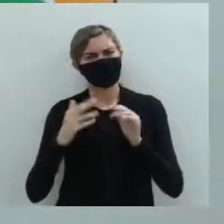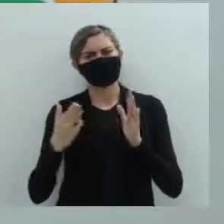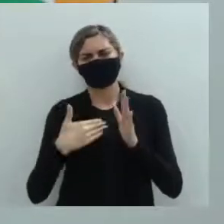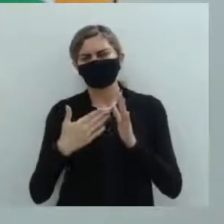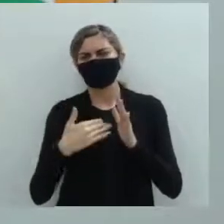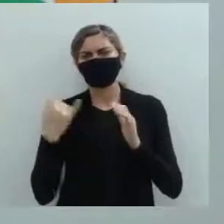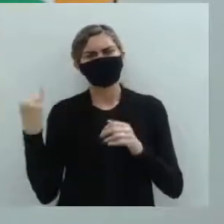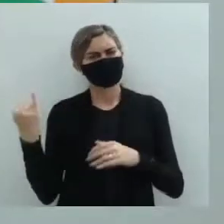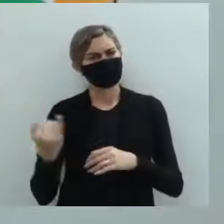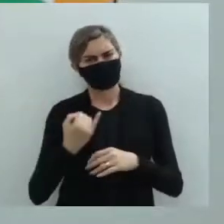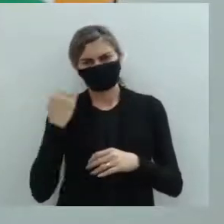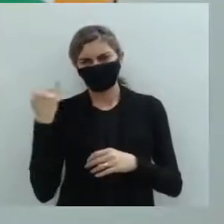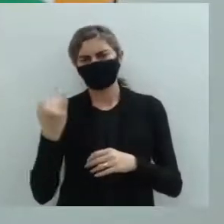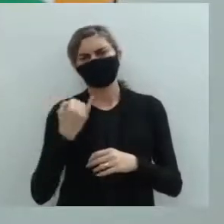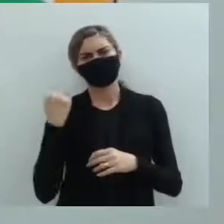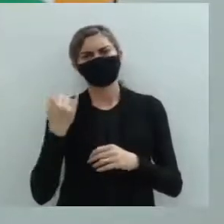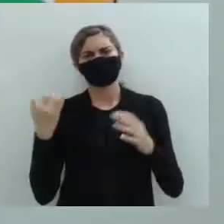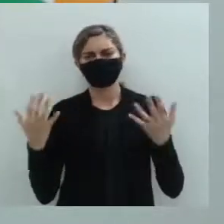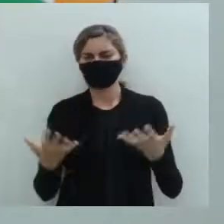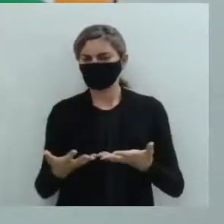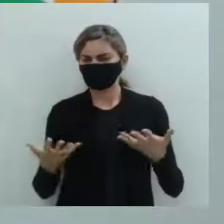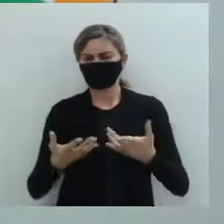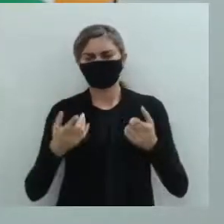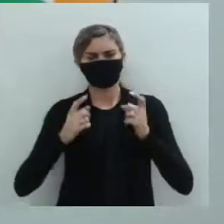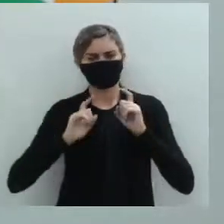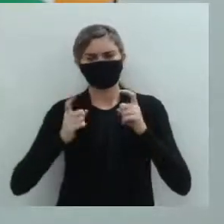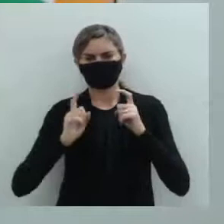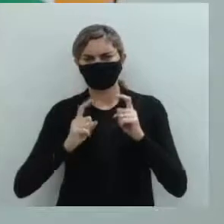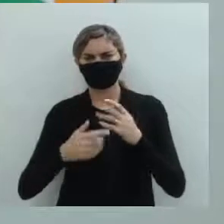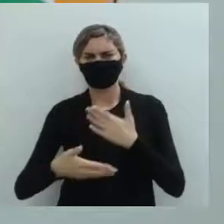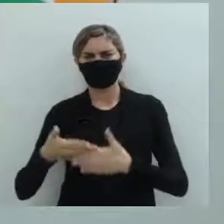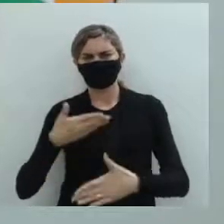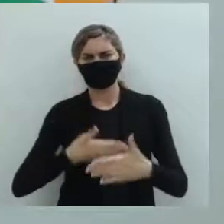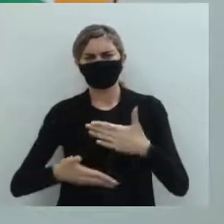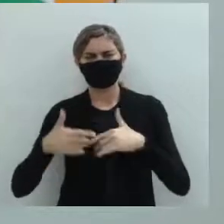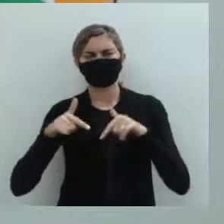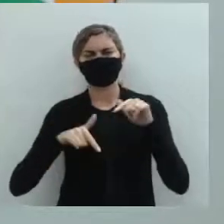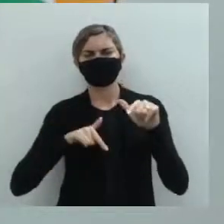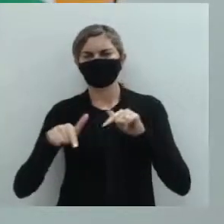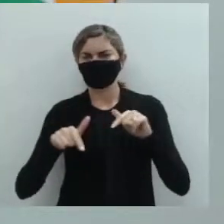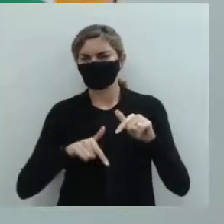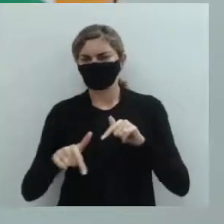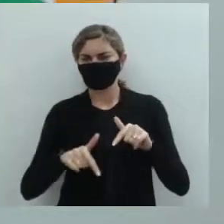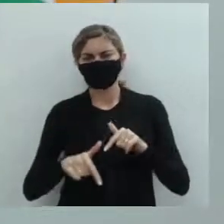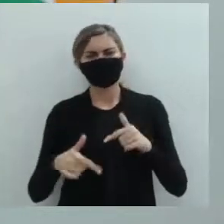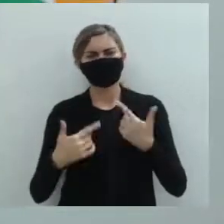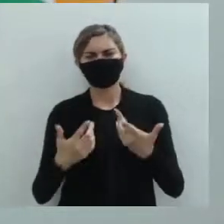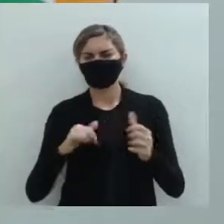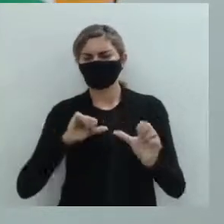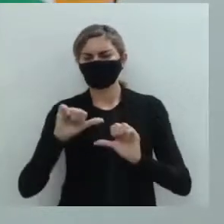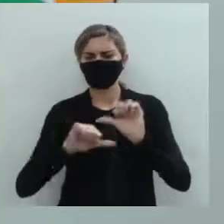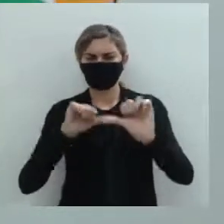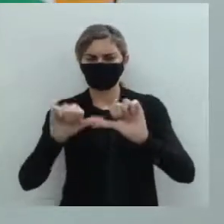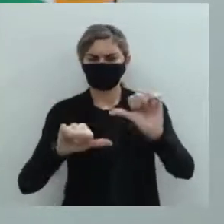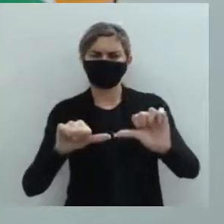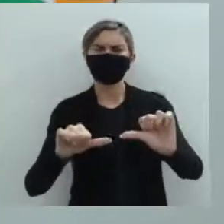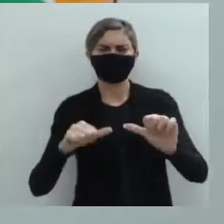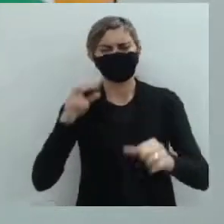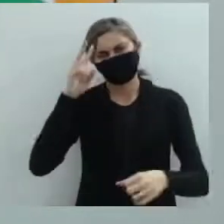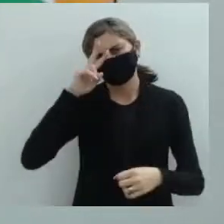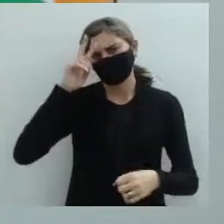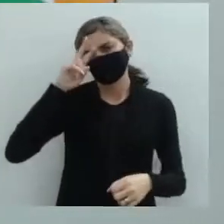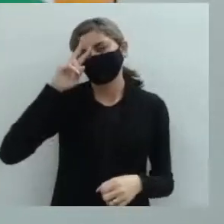essencial, importantíssimo hoje para a gente discutir as relações de trabalho. As relações de trabalho elas mudam no decorrer da